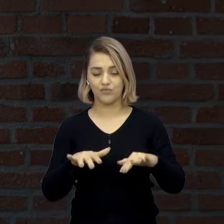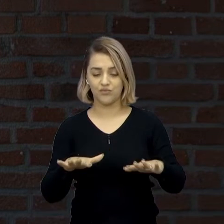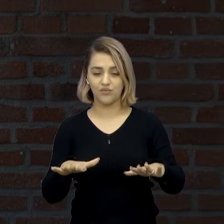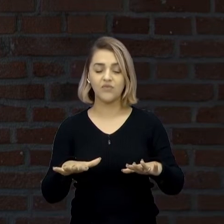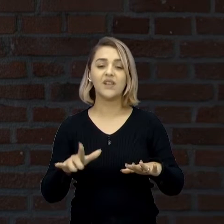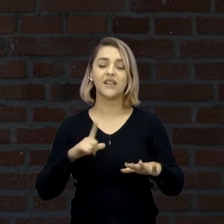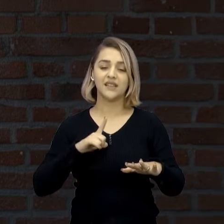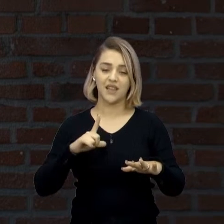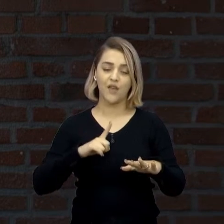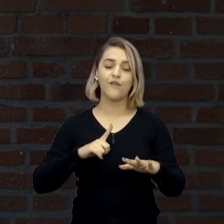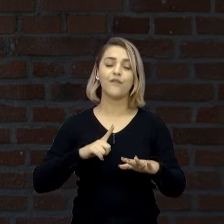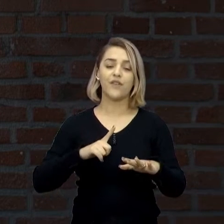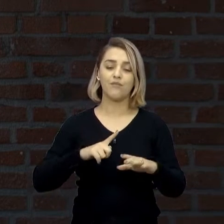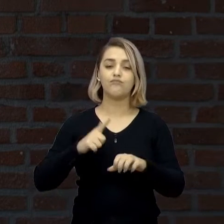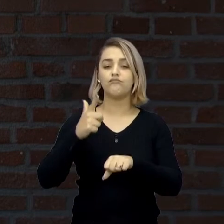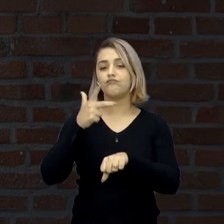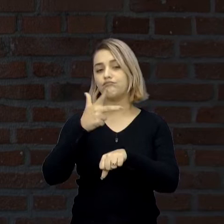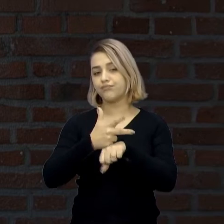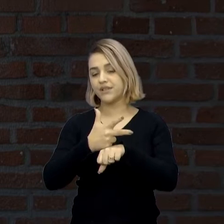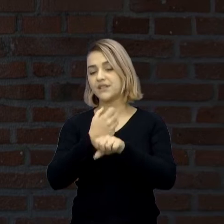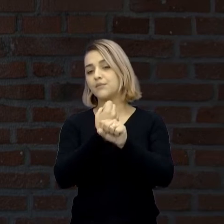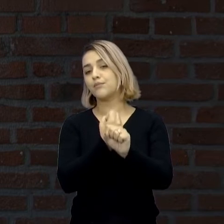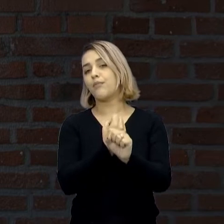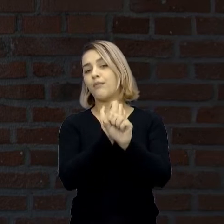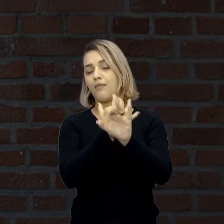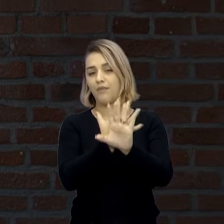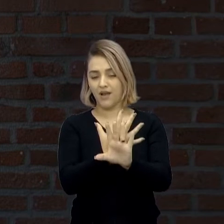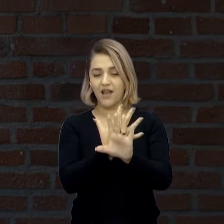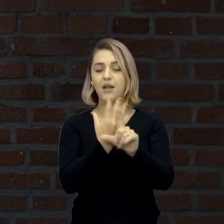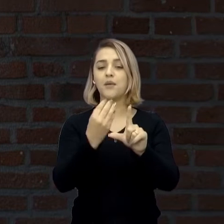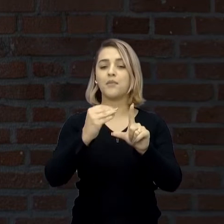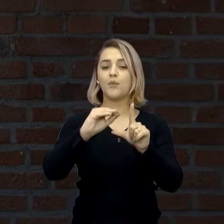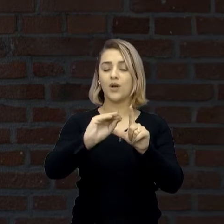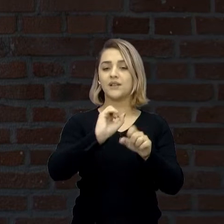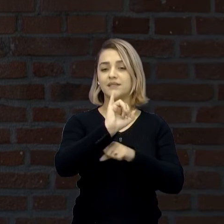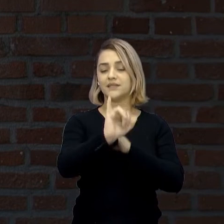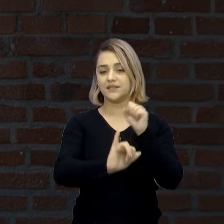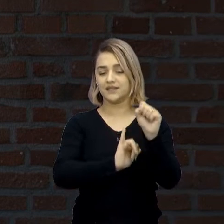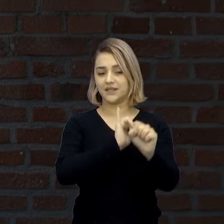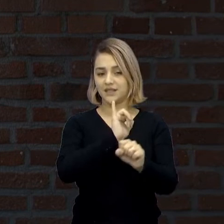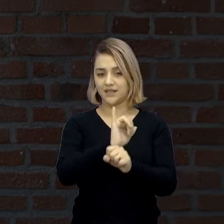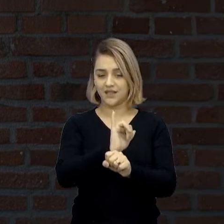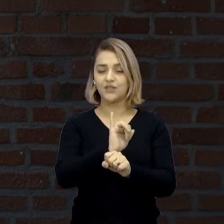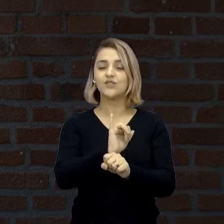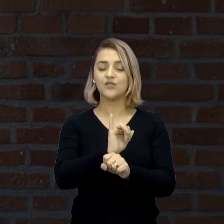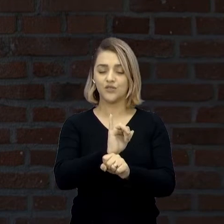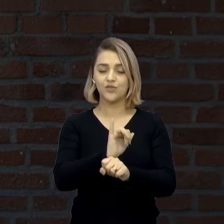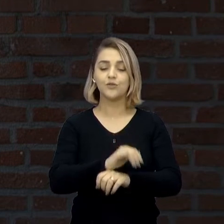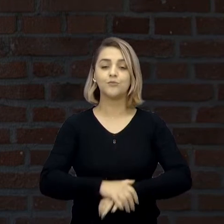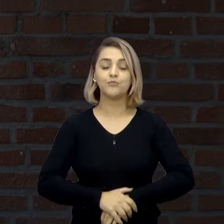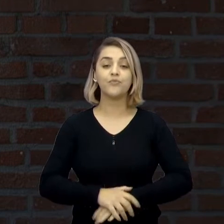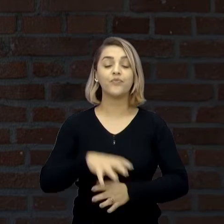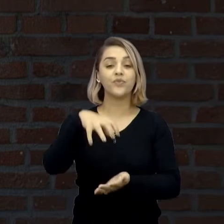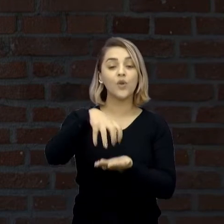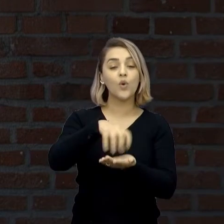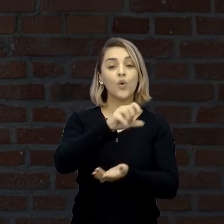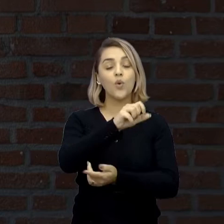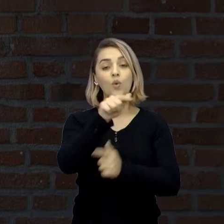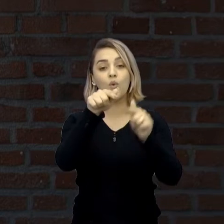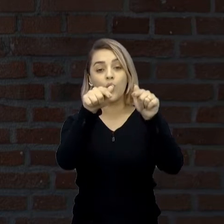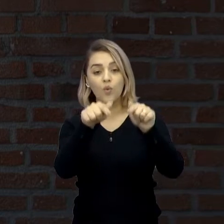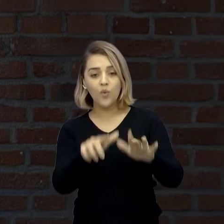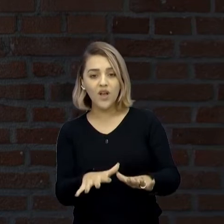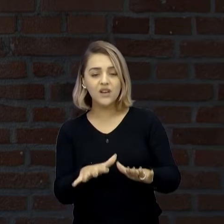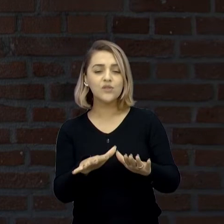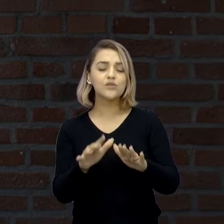celebrações online e disponibilizar o conteúdo na internet. O centro de Guarulhos se